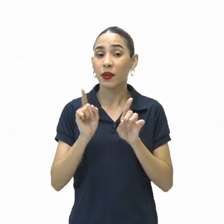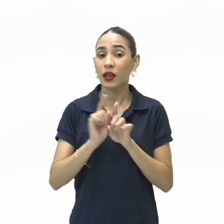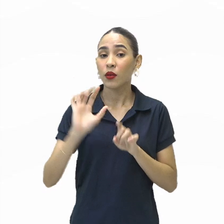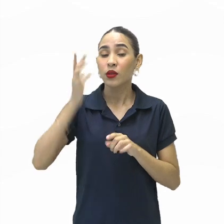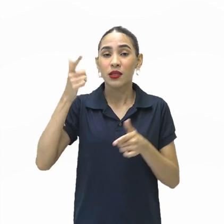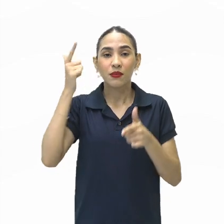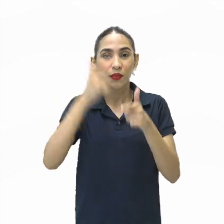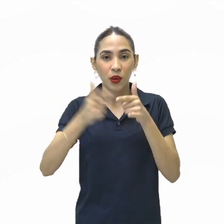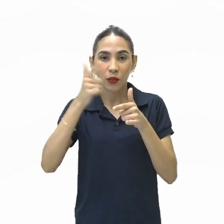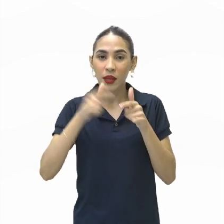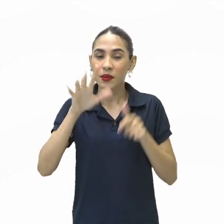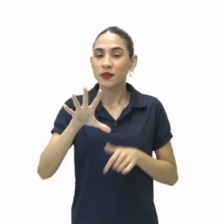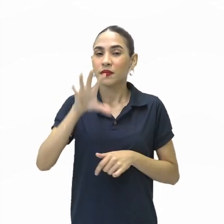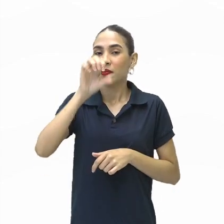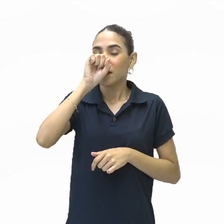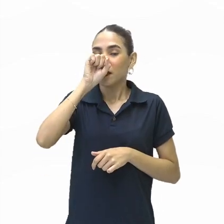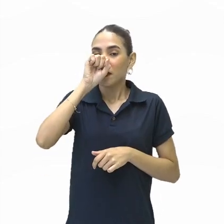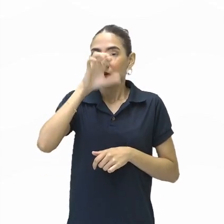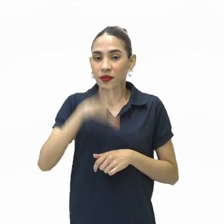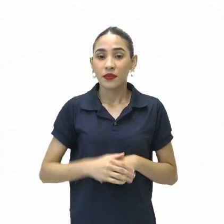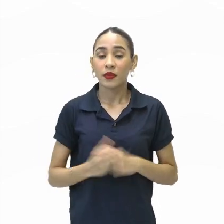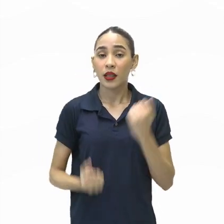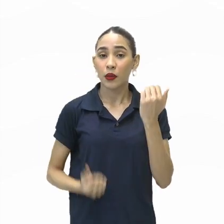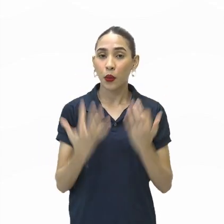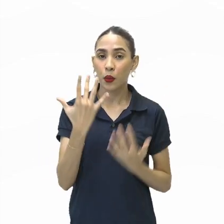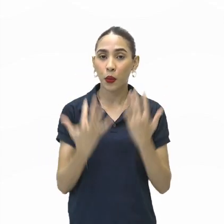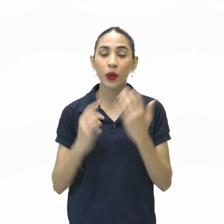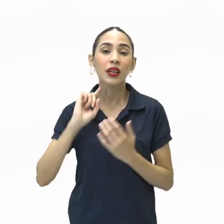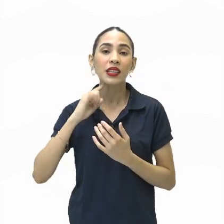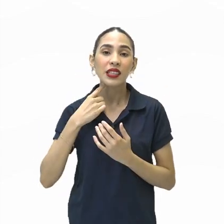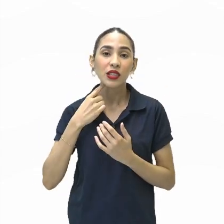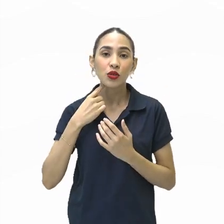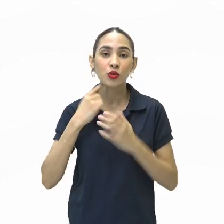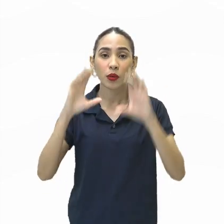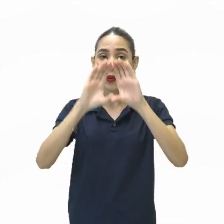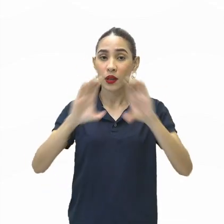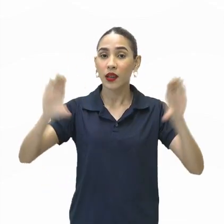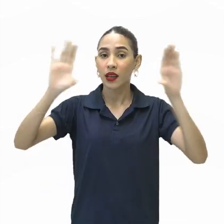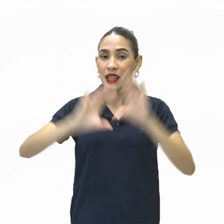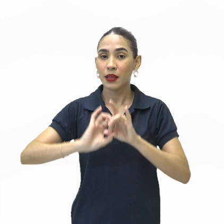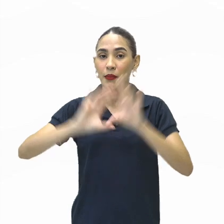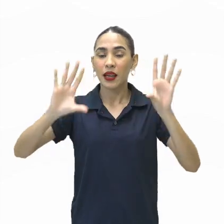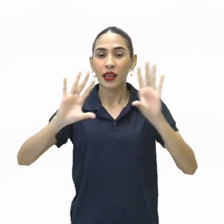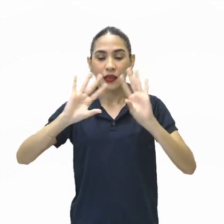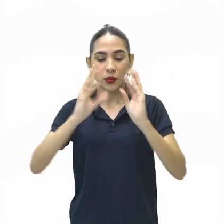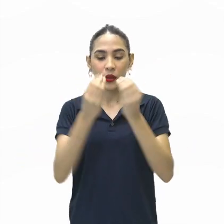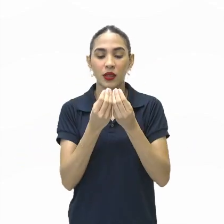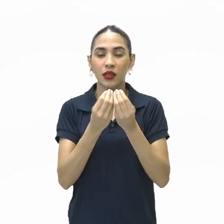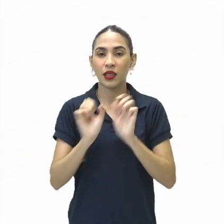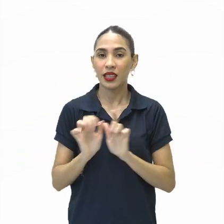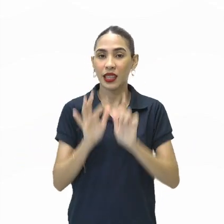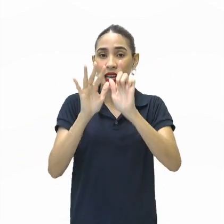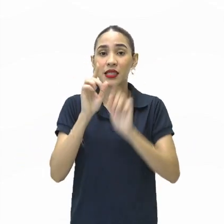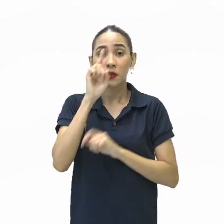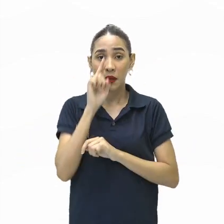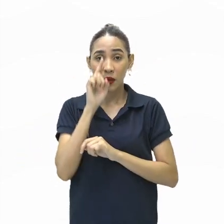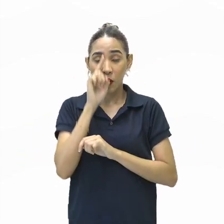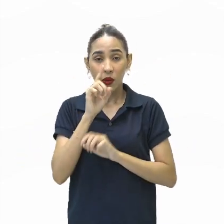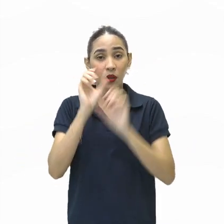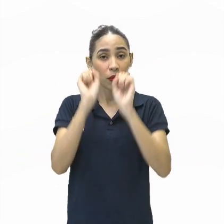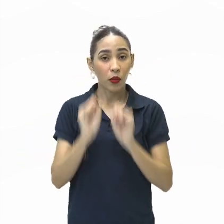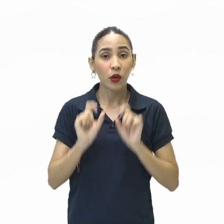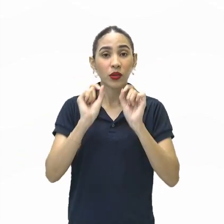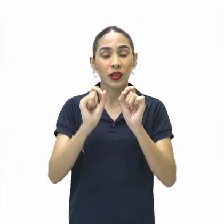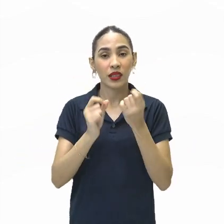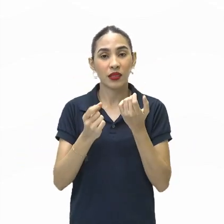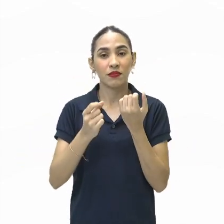problemas respiratórios. A queima de lixo a céu aberto libera partículas e gases tóxicos que podem